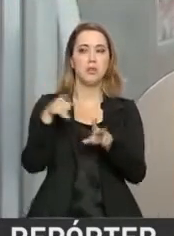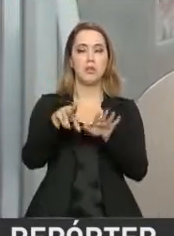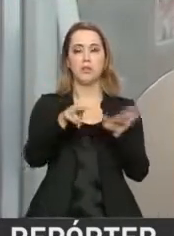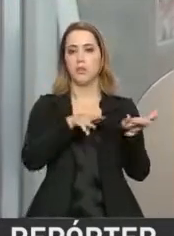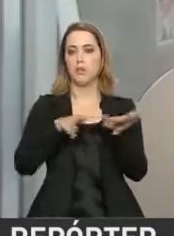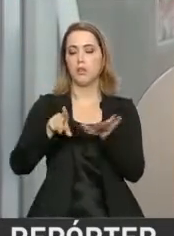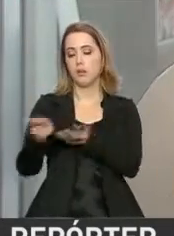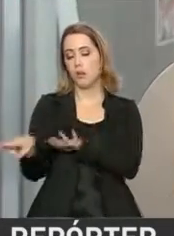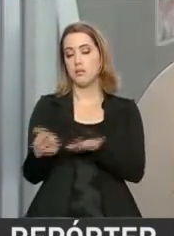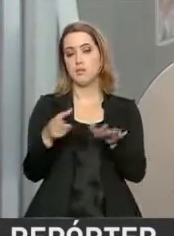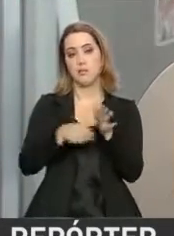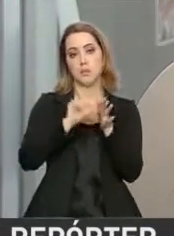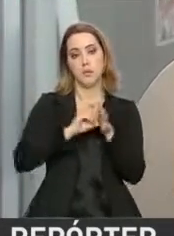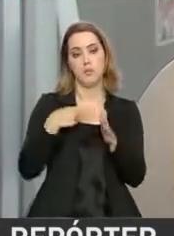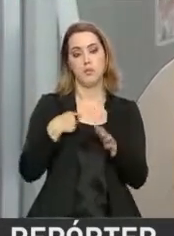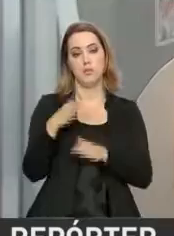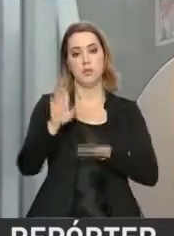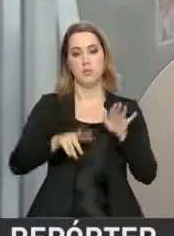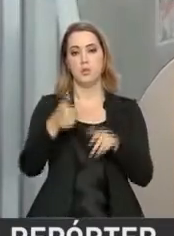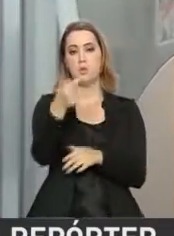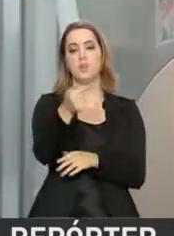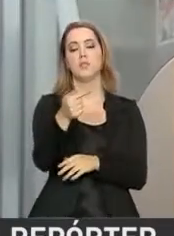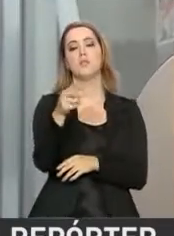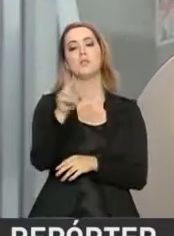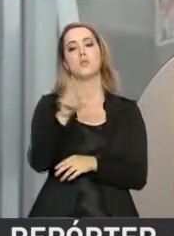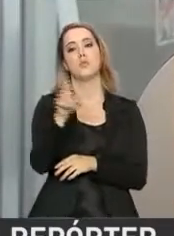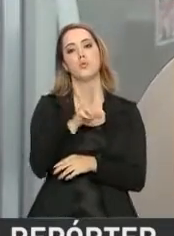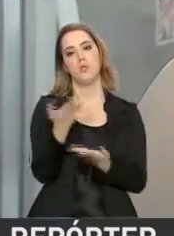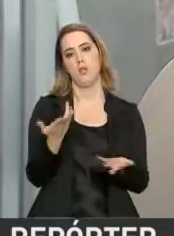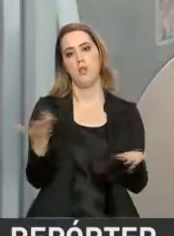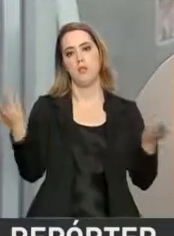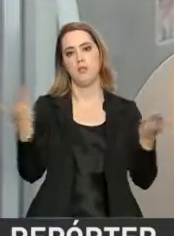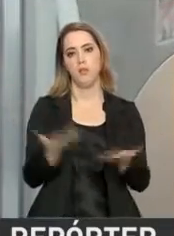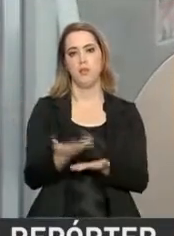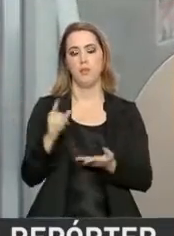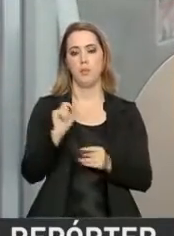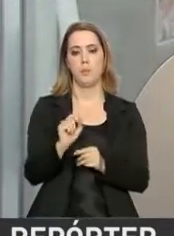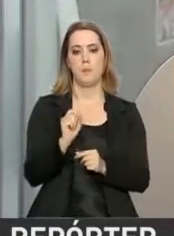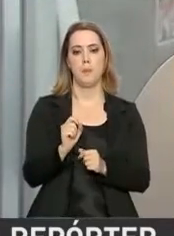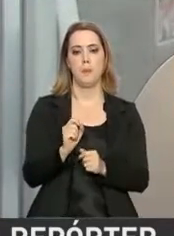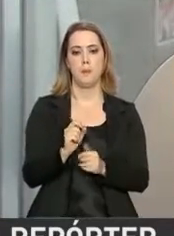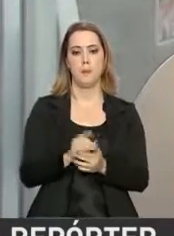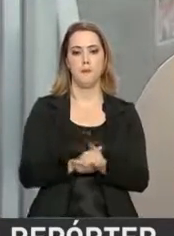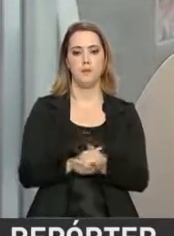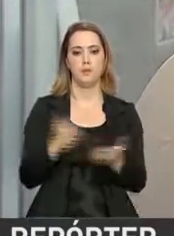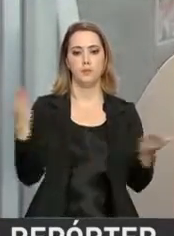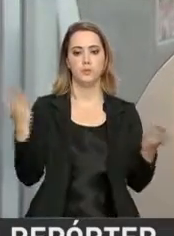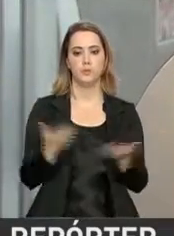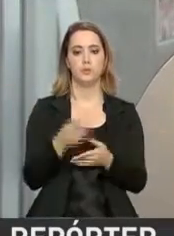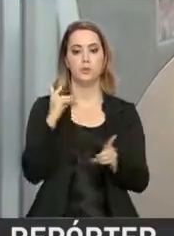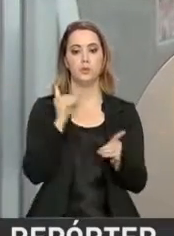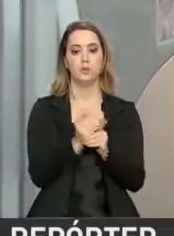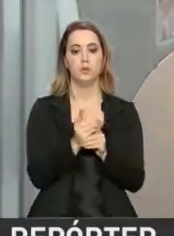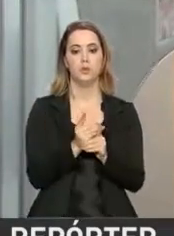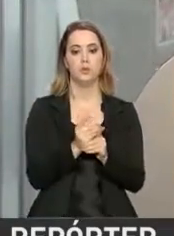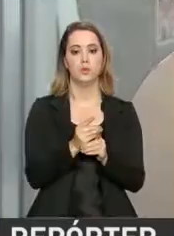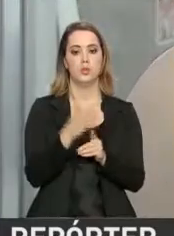O quilo estava por volta de R$ 7 em alguns supermercados. E hoje eu encontrei